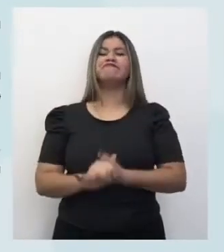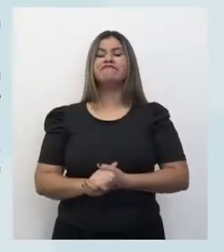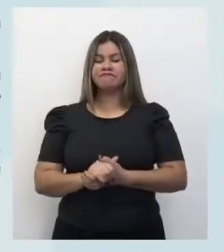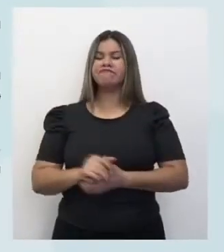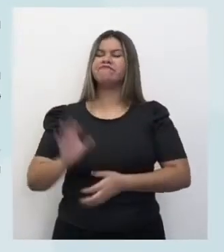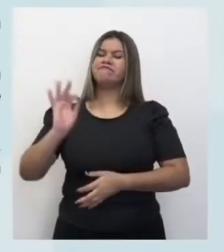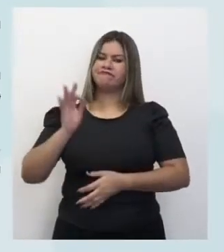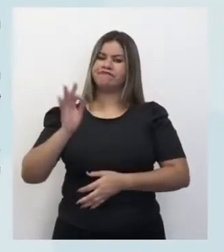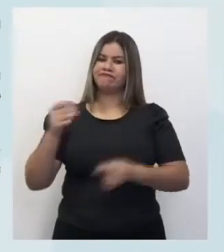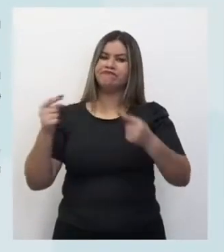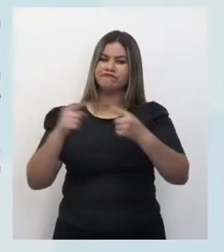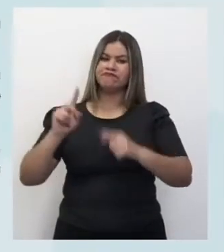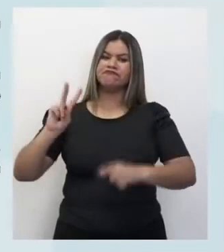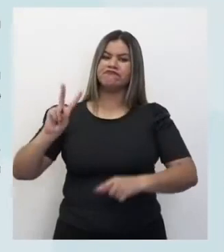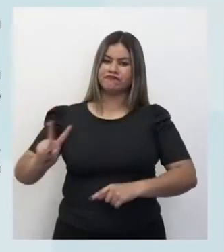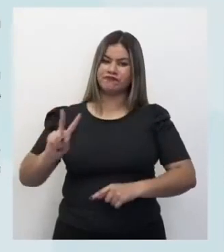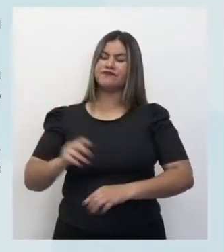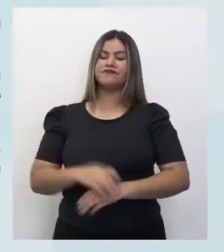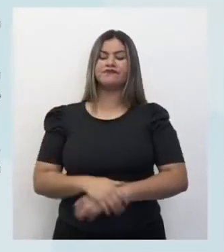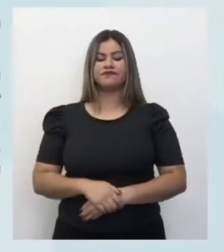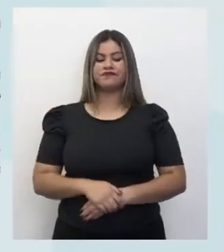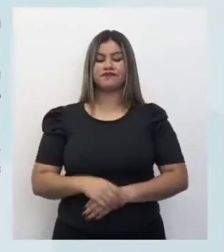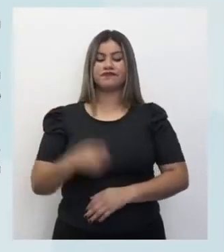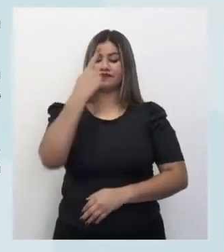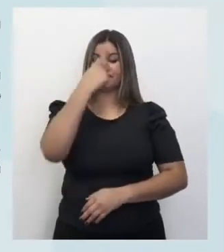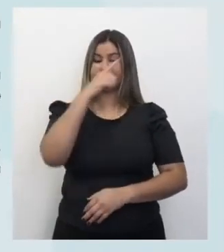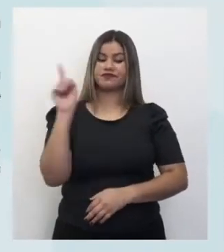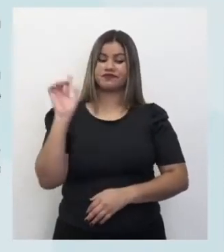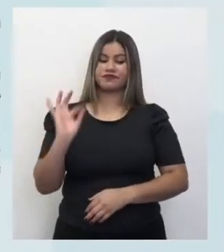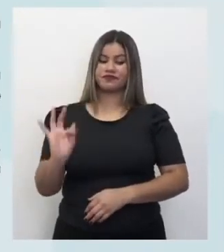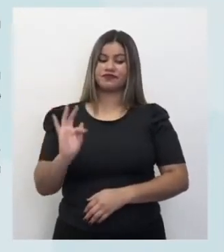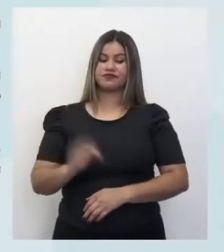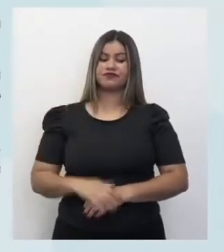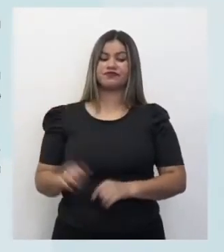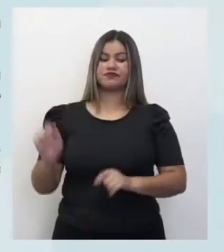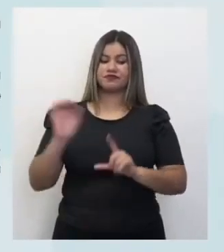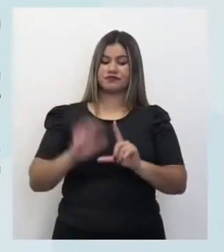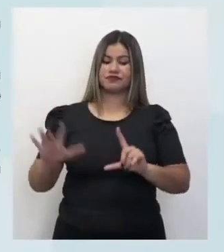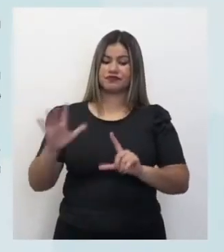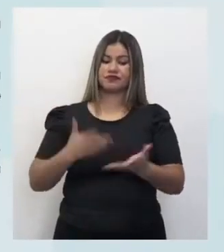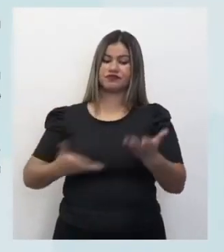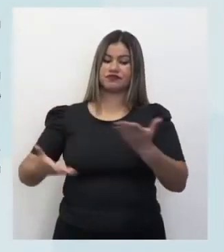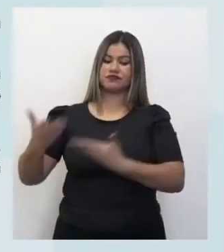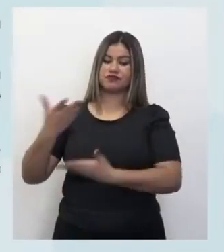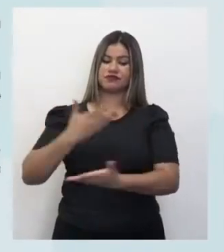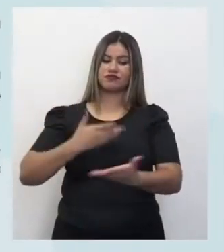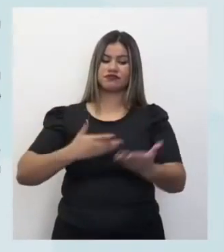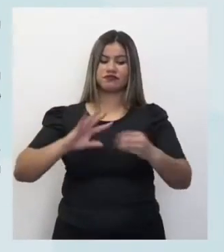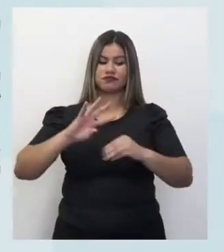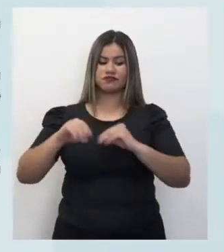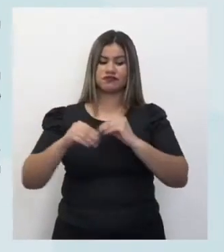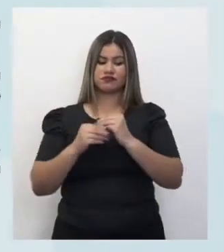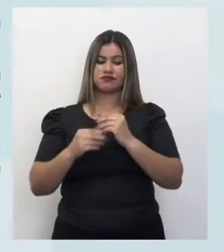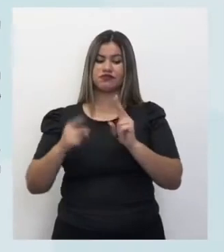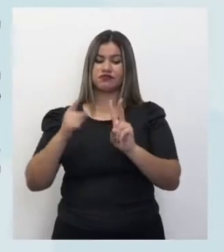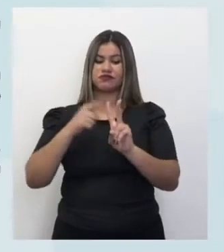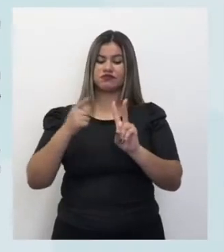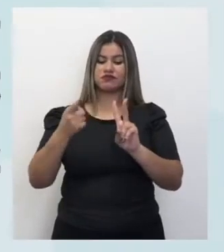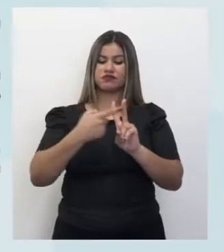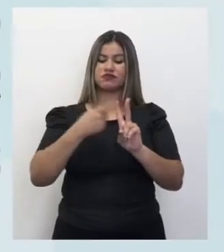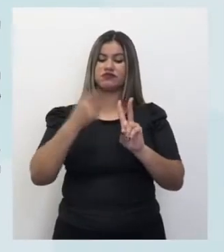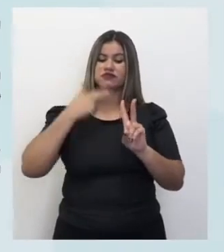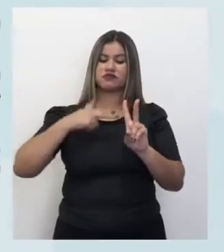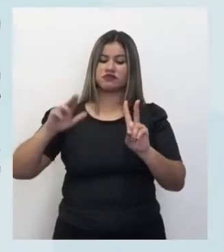gente pode considerar essa daí verdadeira. E a última, a imagem 2 apresenta uma relação de complementação